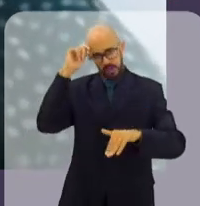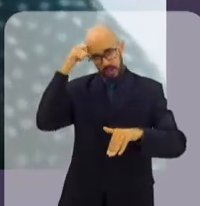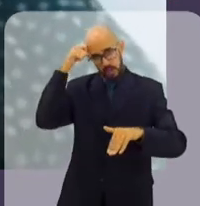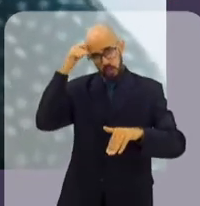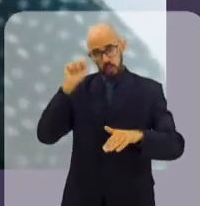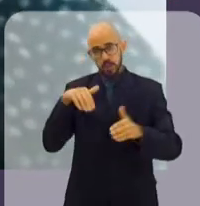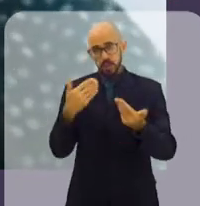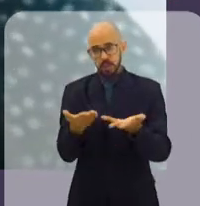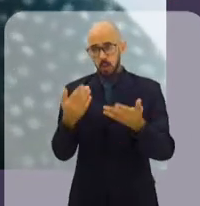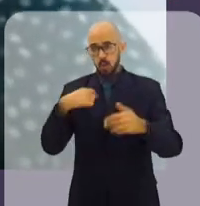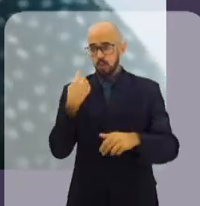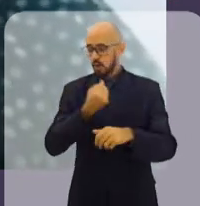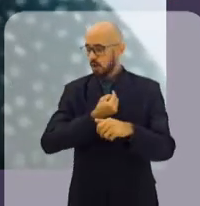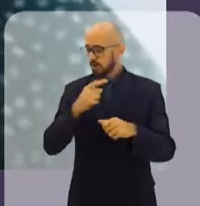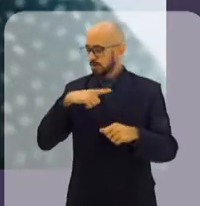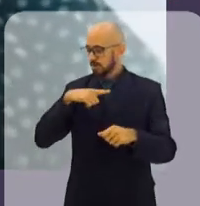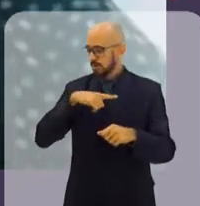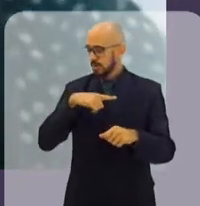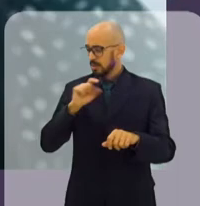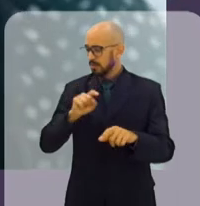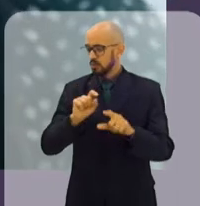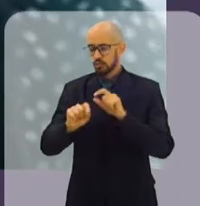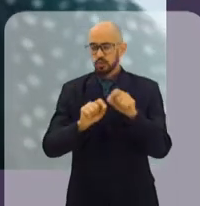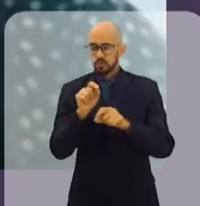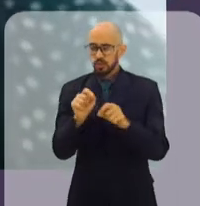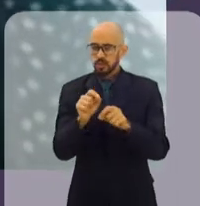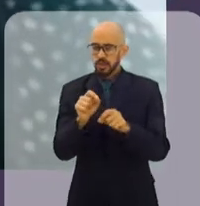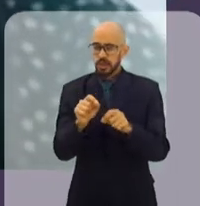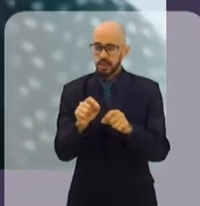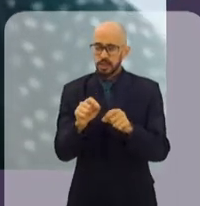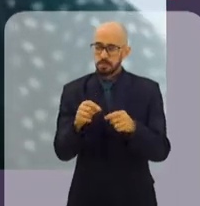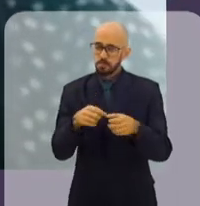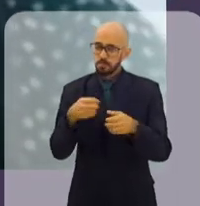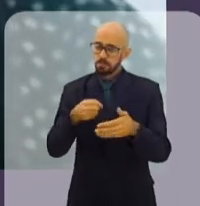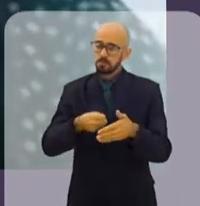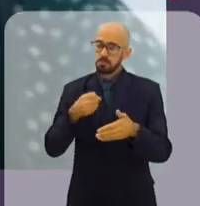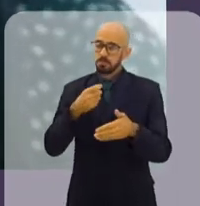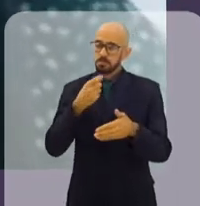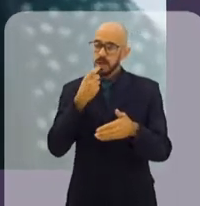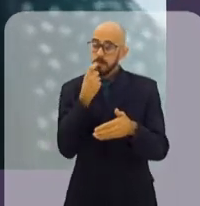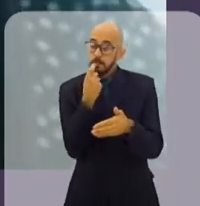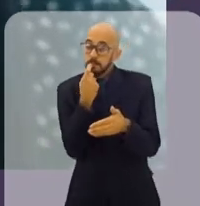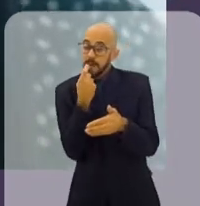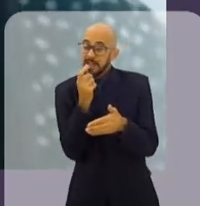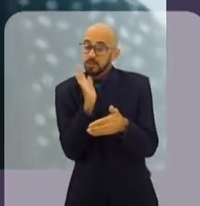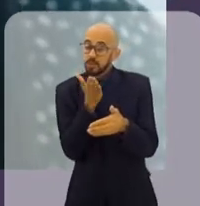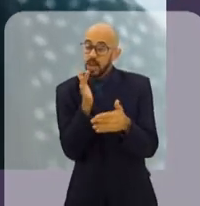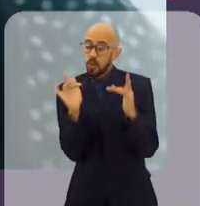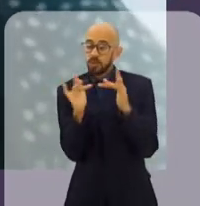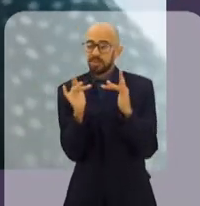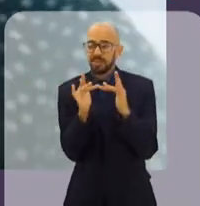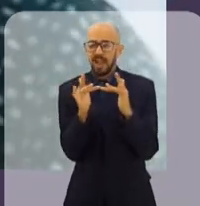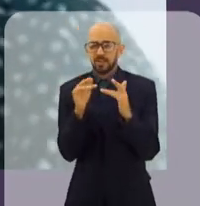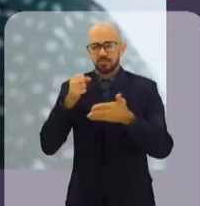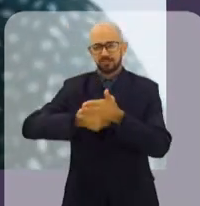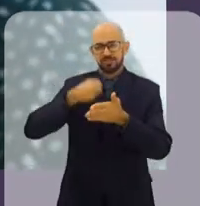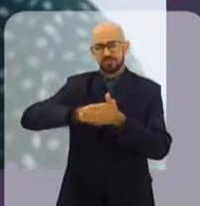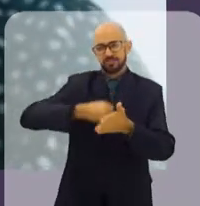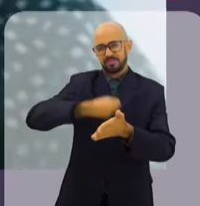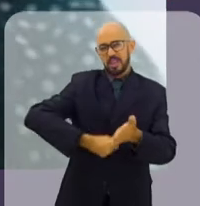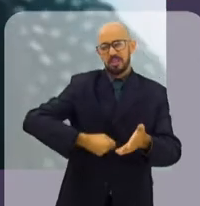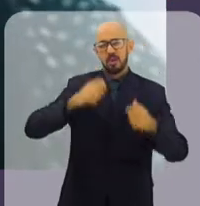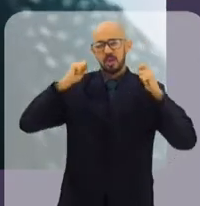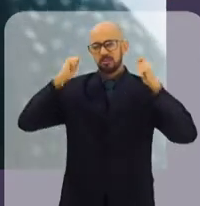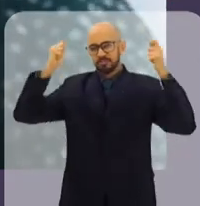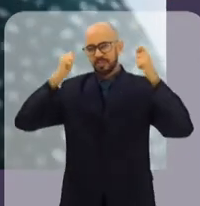já tem uma proximidade com a militância, com o ativismo social. Então, nós começamos